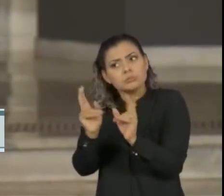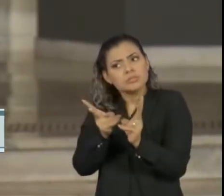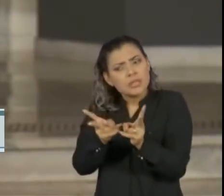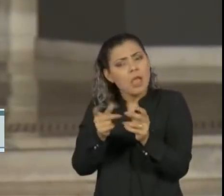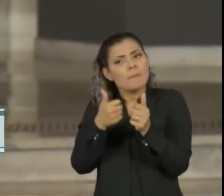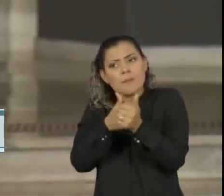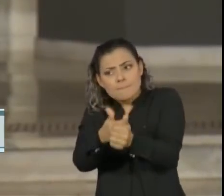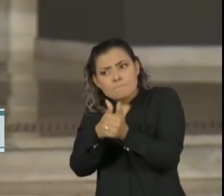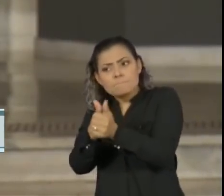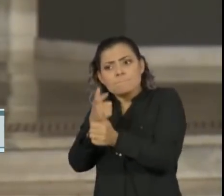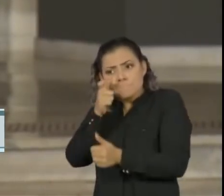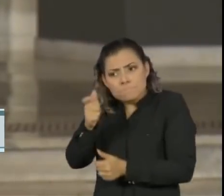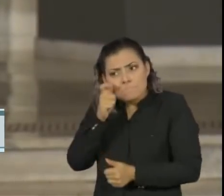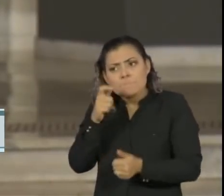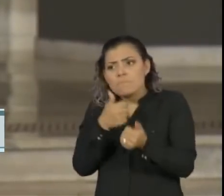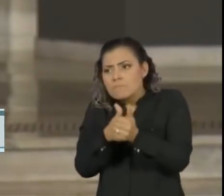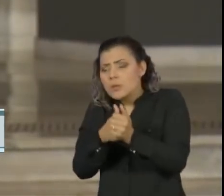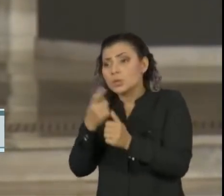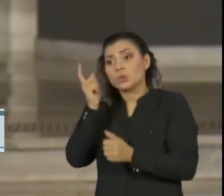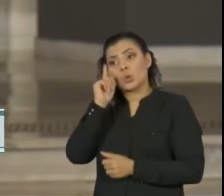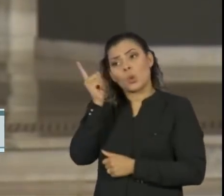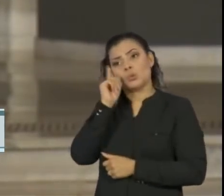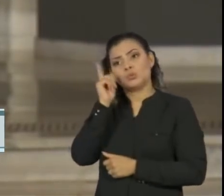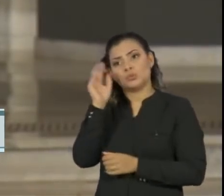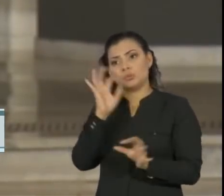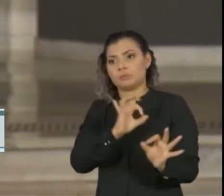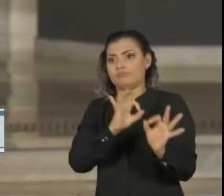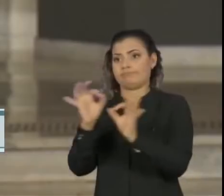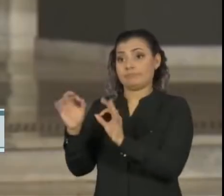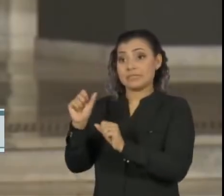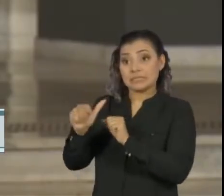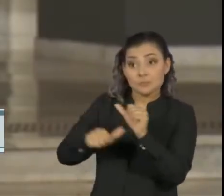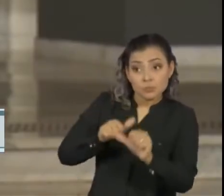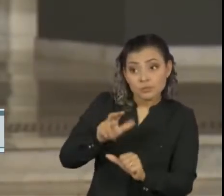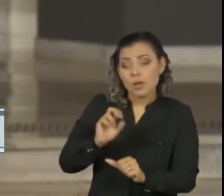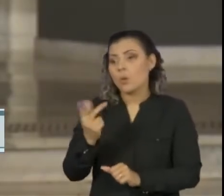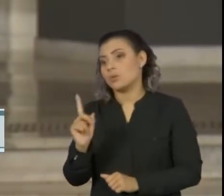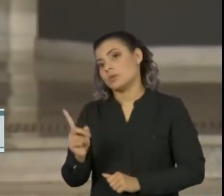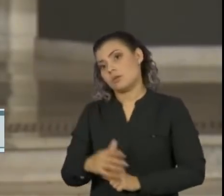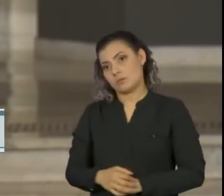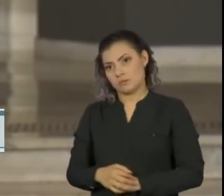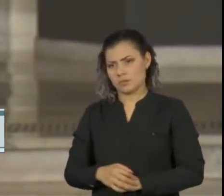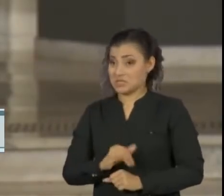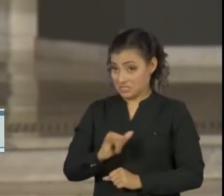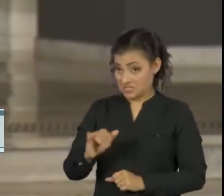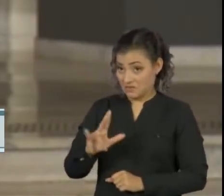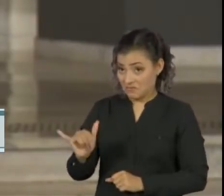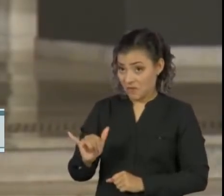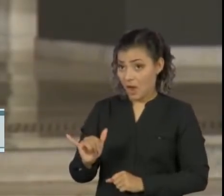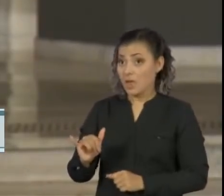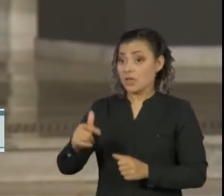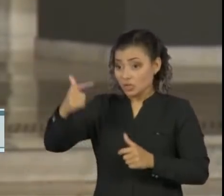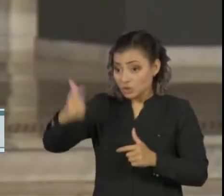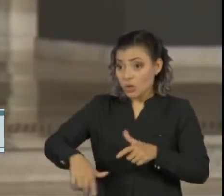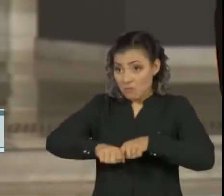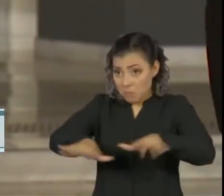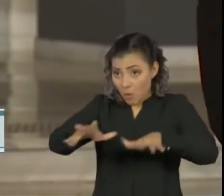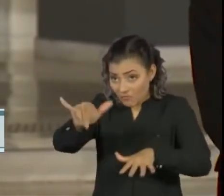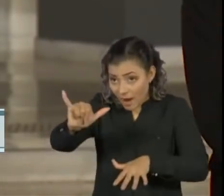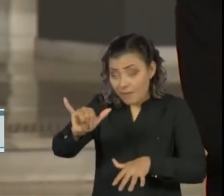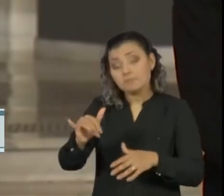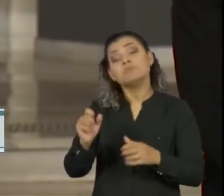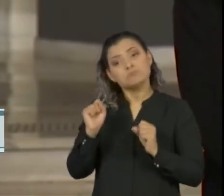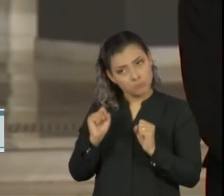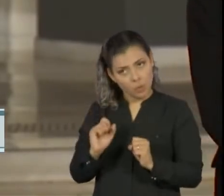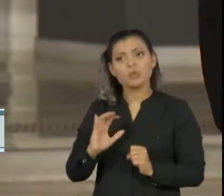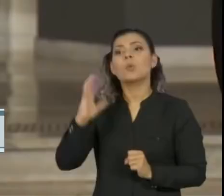diretamente, diariamente, para observar alguma mudança disso. Se existe a possibilidade de um segundo pico,